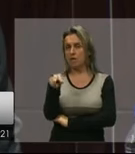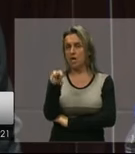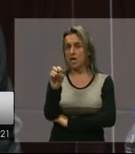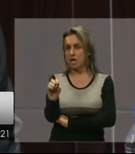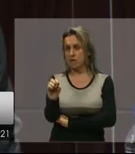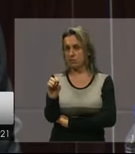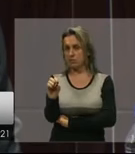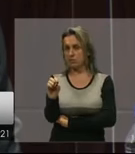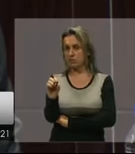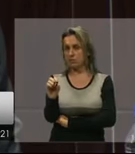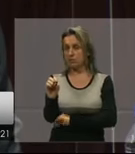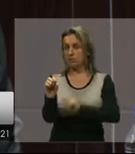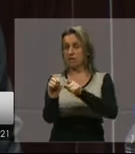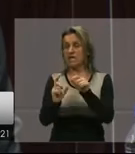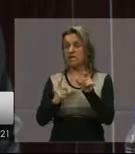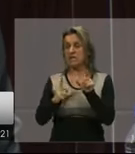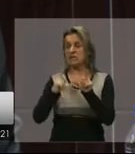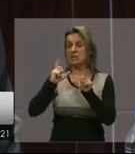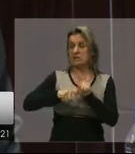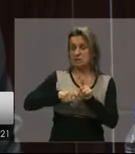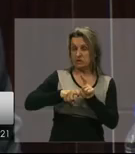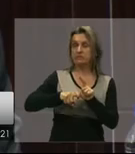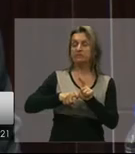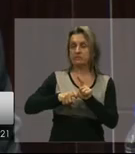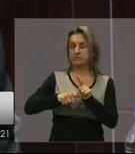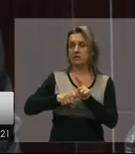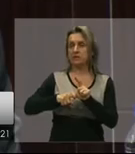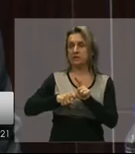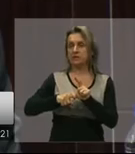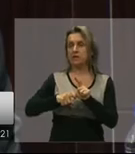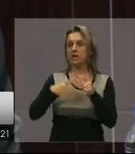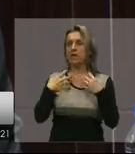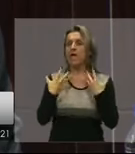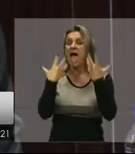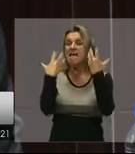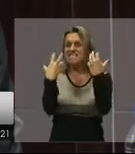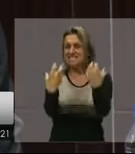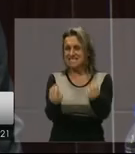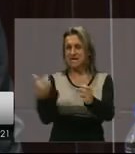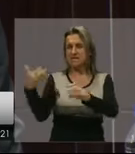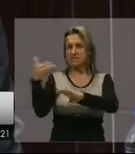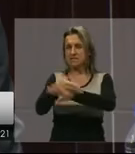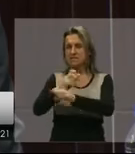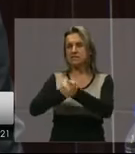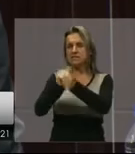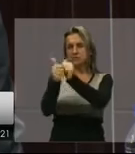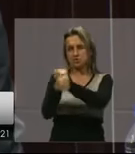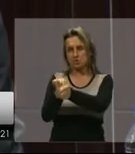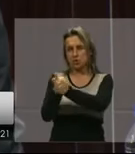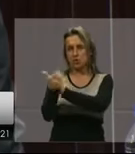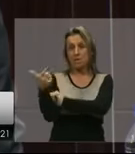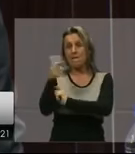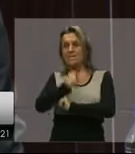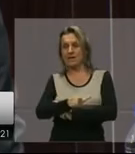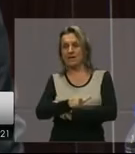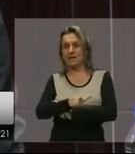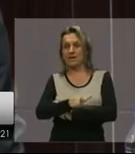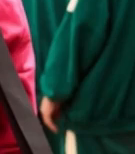aceita participar de um jogo para ganhar um prêmio milionário e quando ele começa a jogar